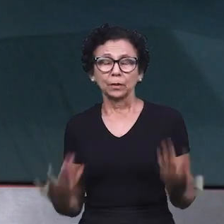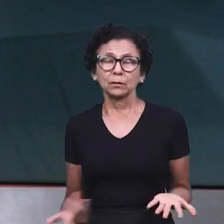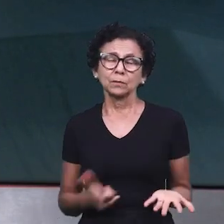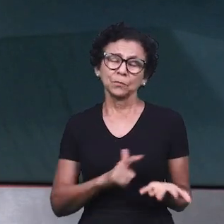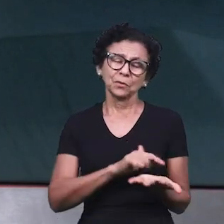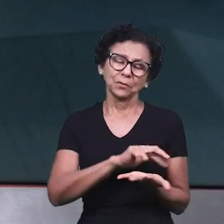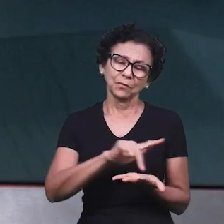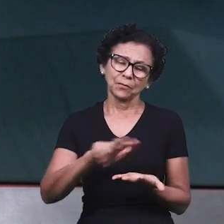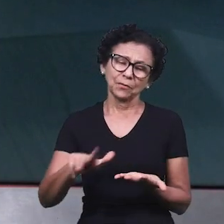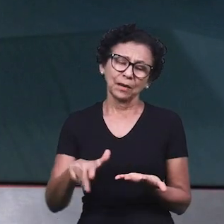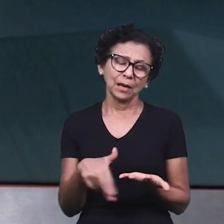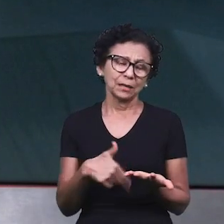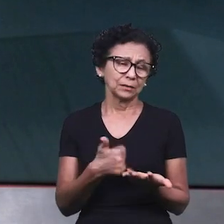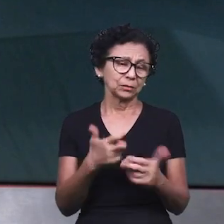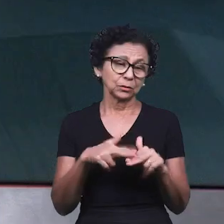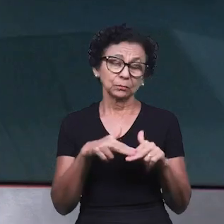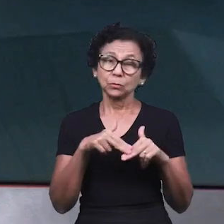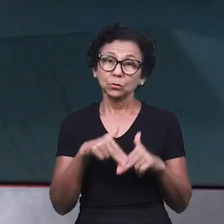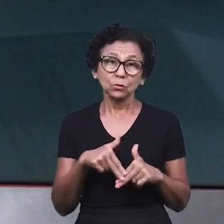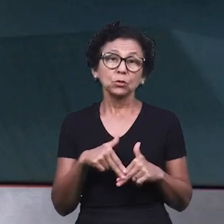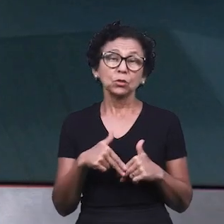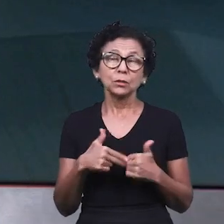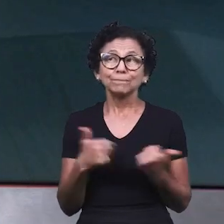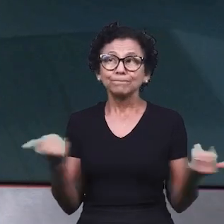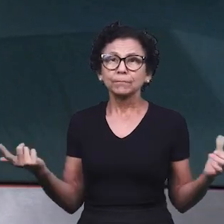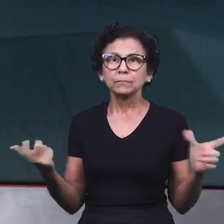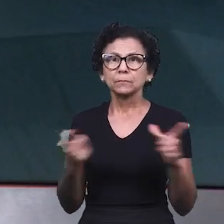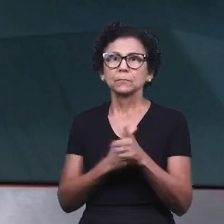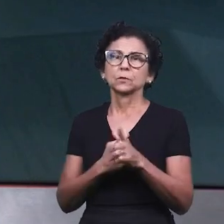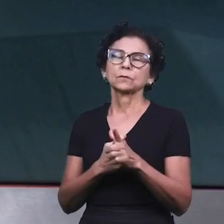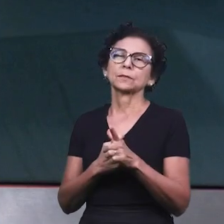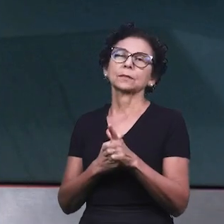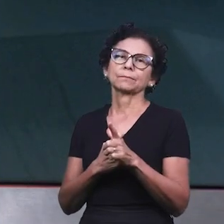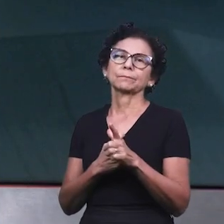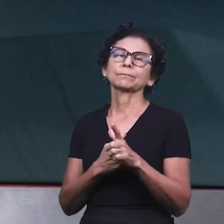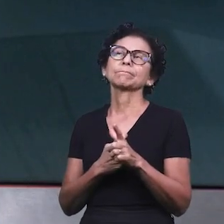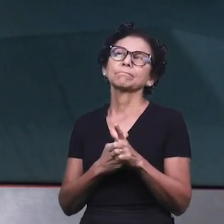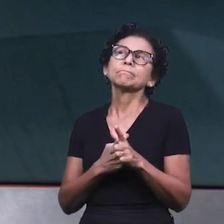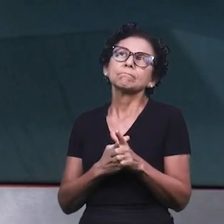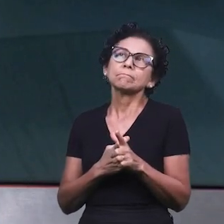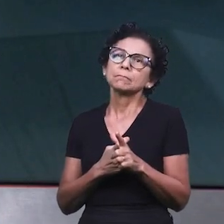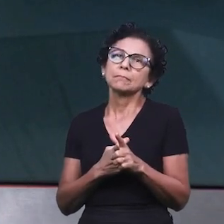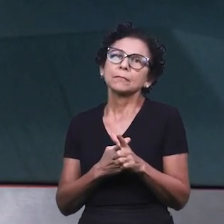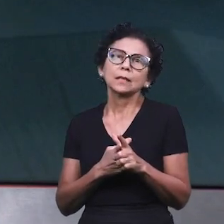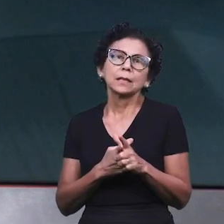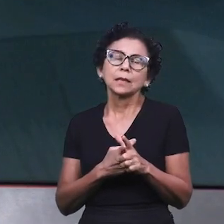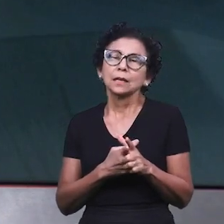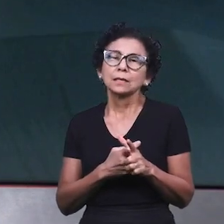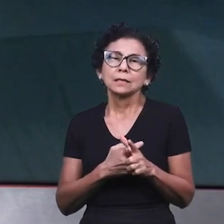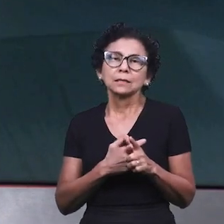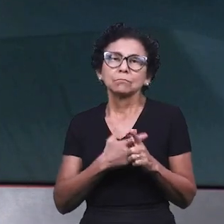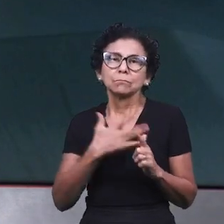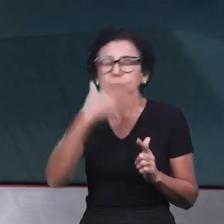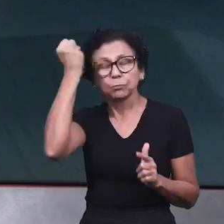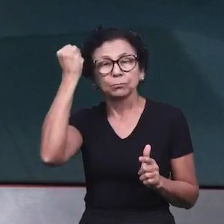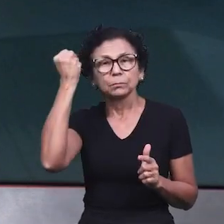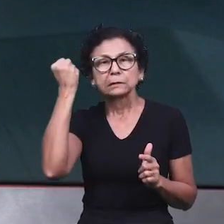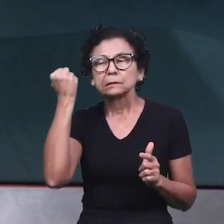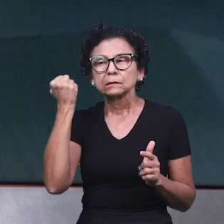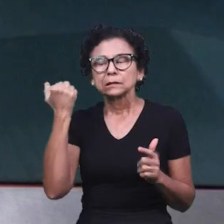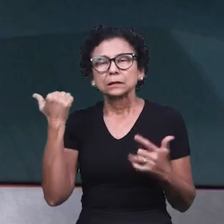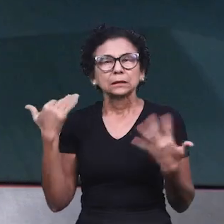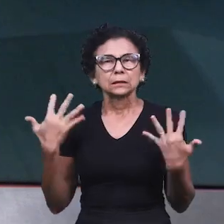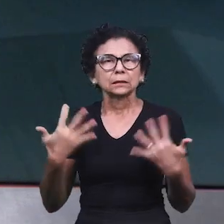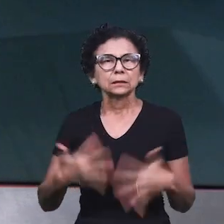de diversos motivos pode ocorrer, você contrai uma dívida. Pode ser por uma precipitação,